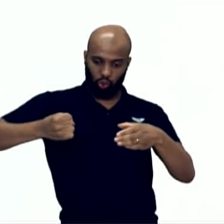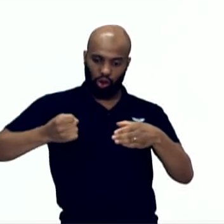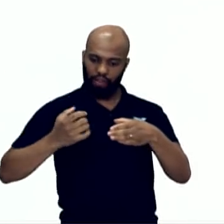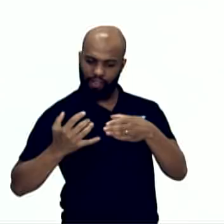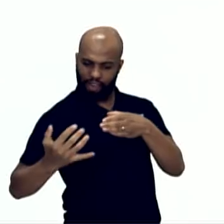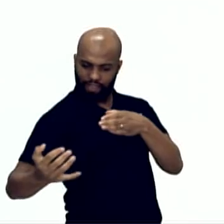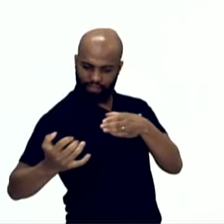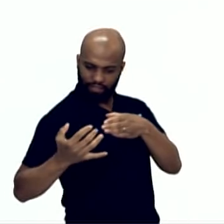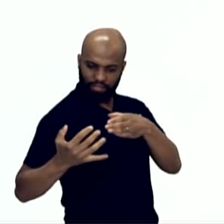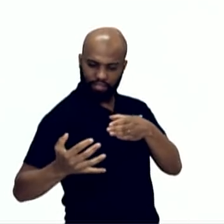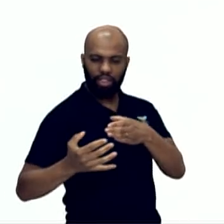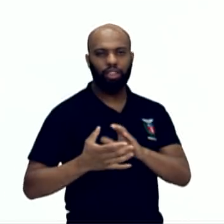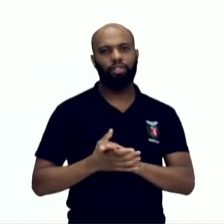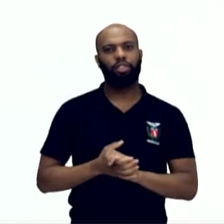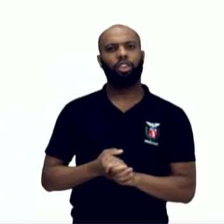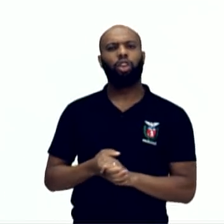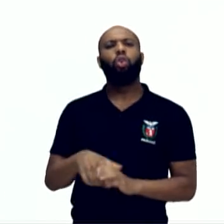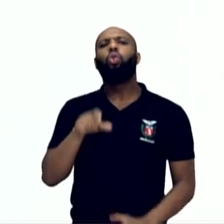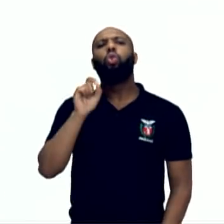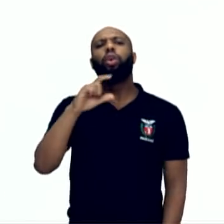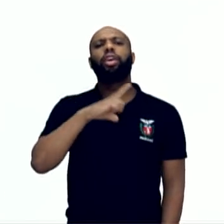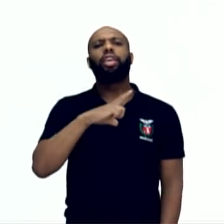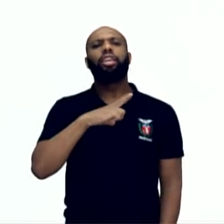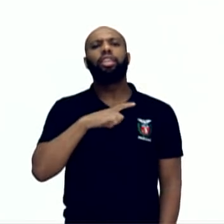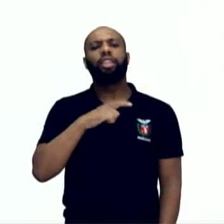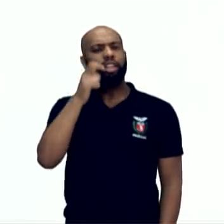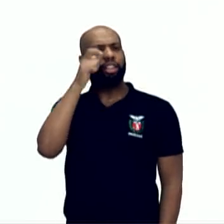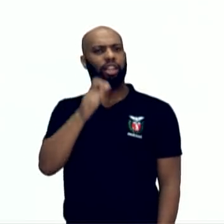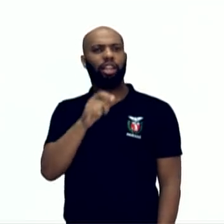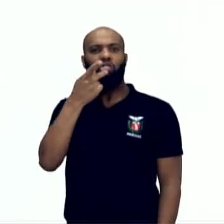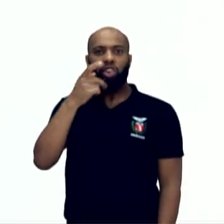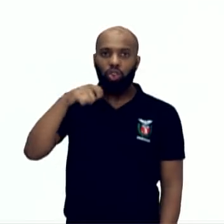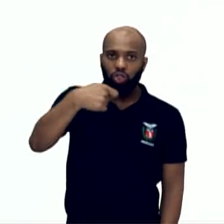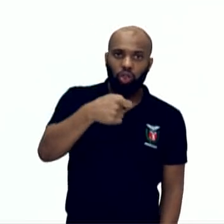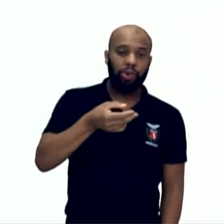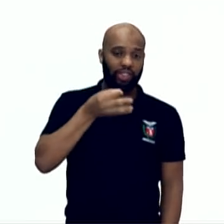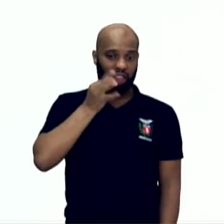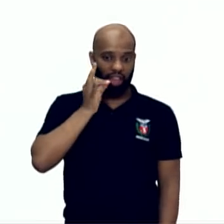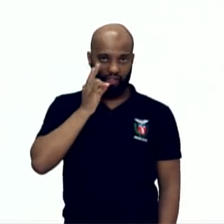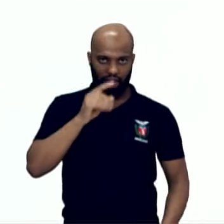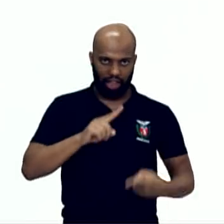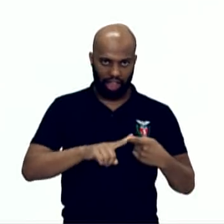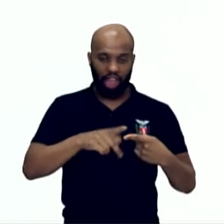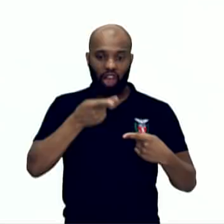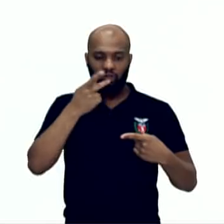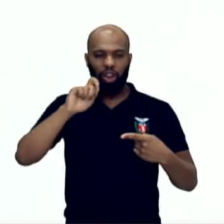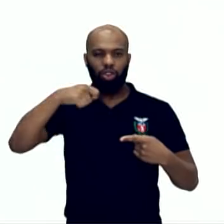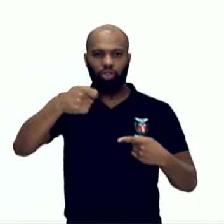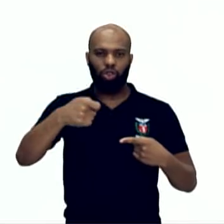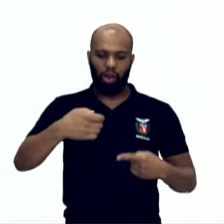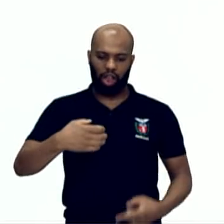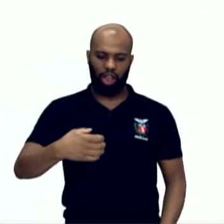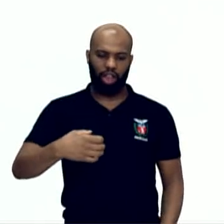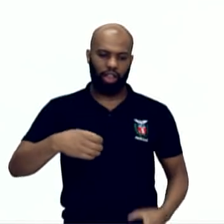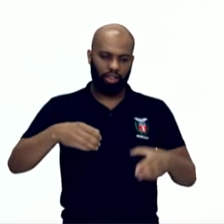estão observando de interessante aqui? Ele está falando de café, está falando de bule, né? É